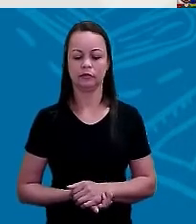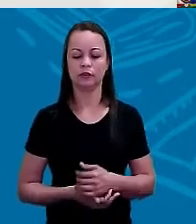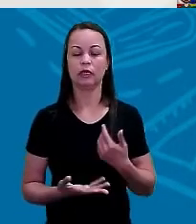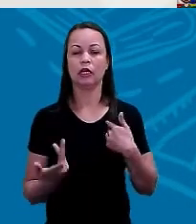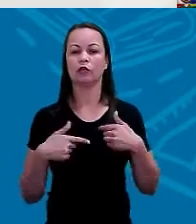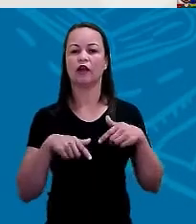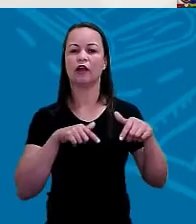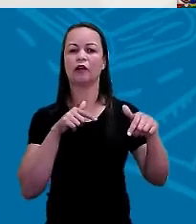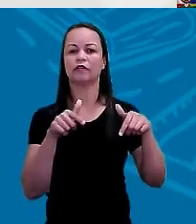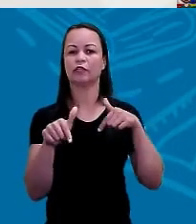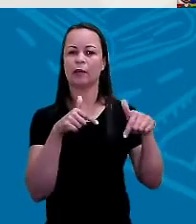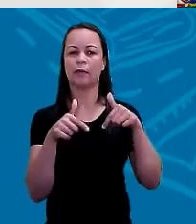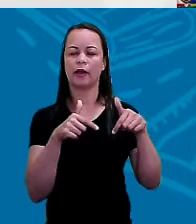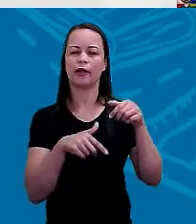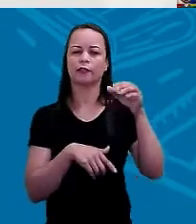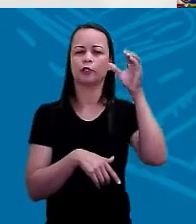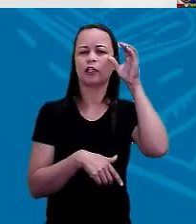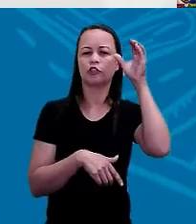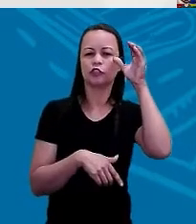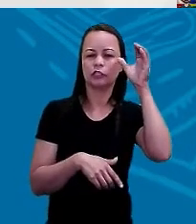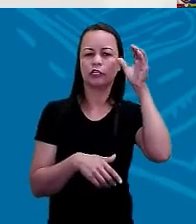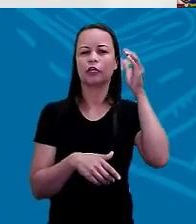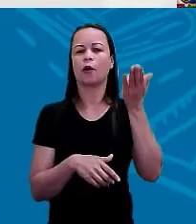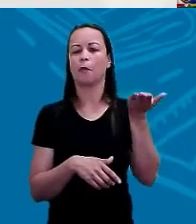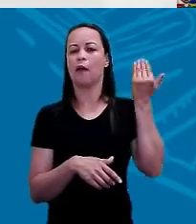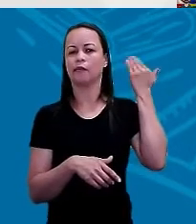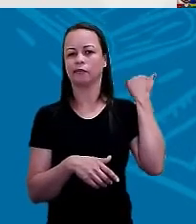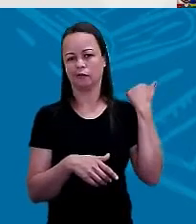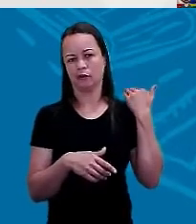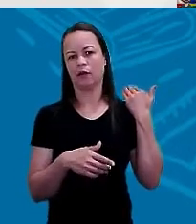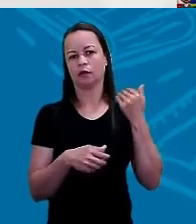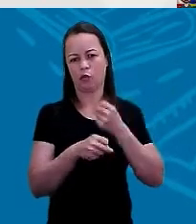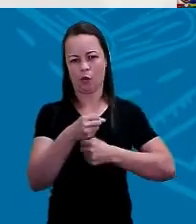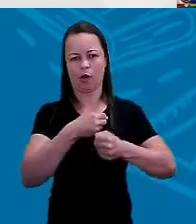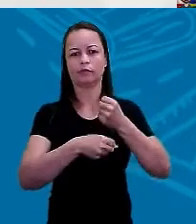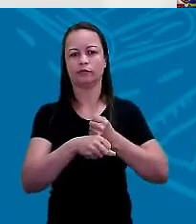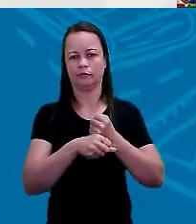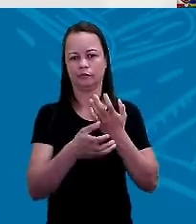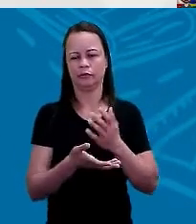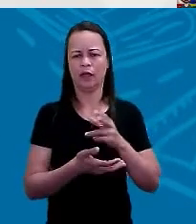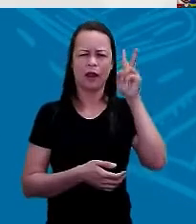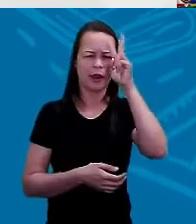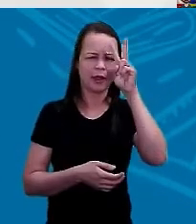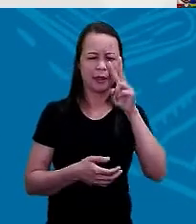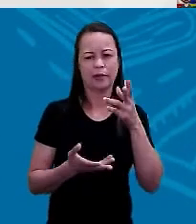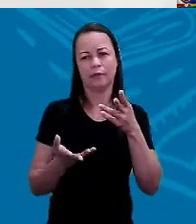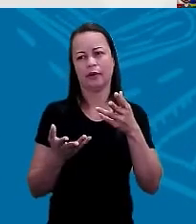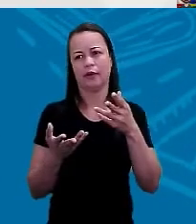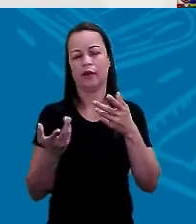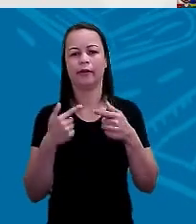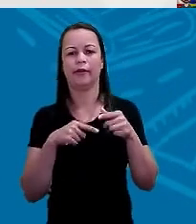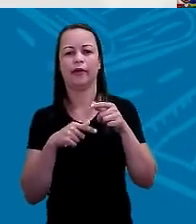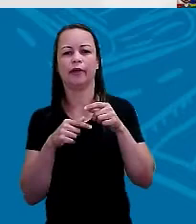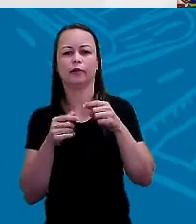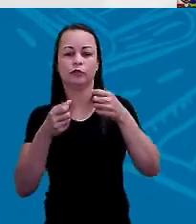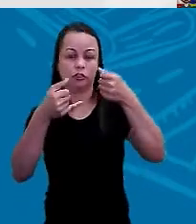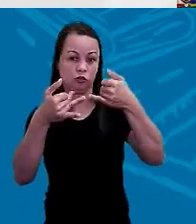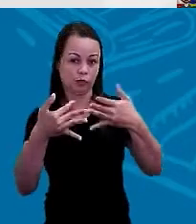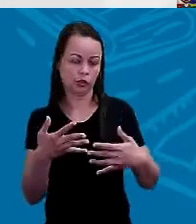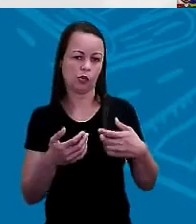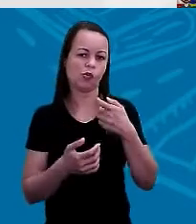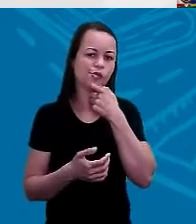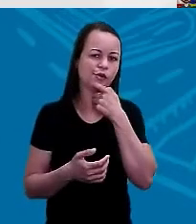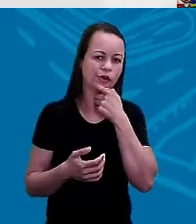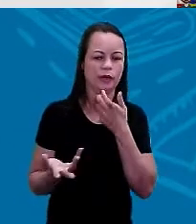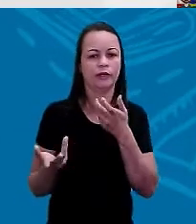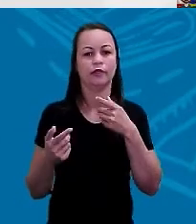China trabalhando o ano passado. Lembra que lá no texto ele falou que a comida era diferente, os costumes eram diferentes, a temperatura